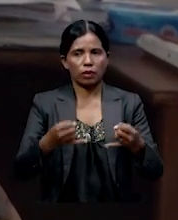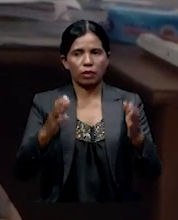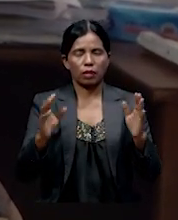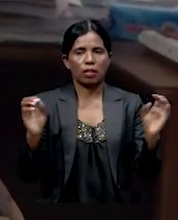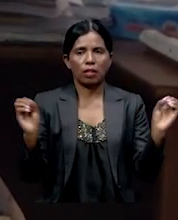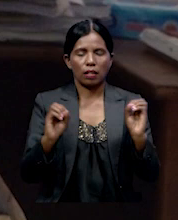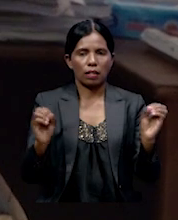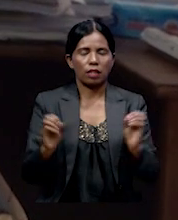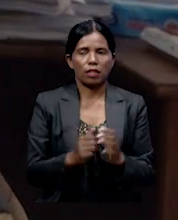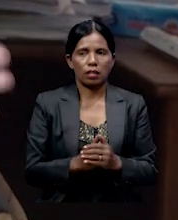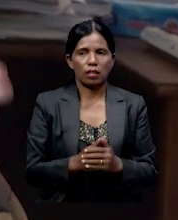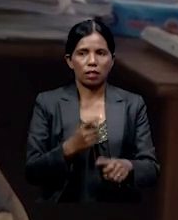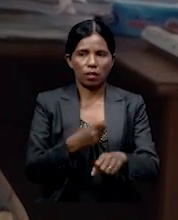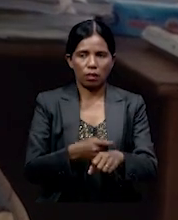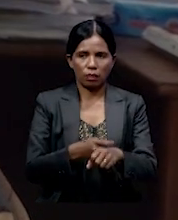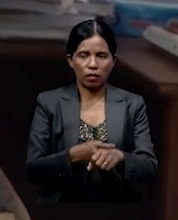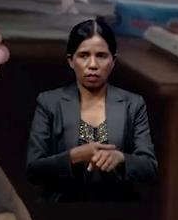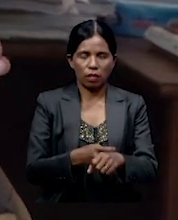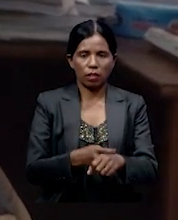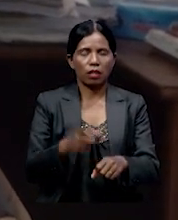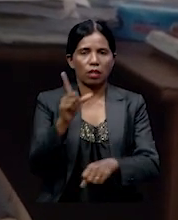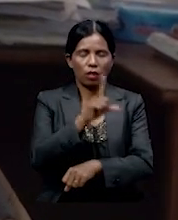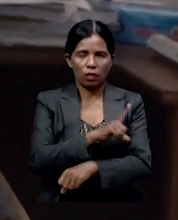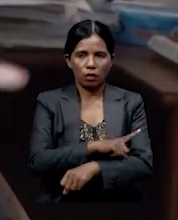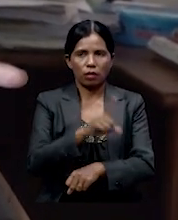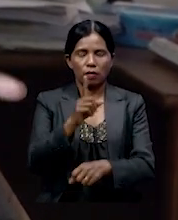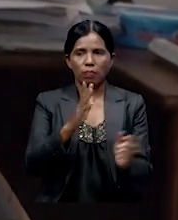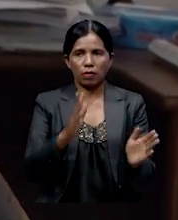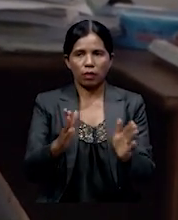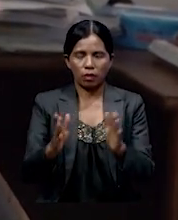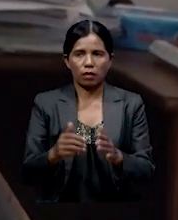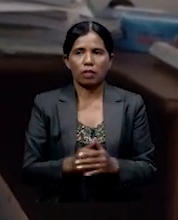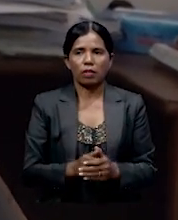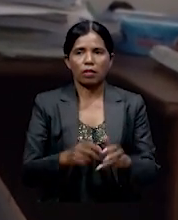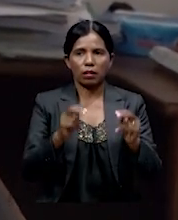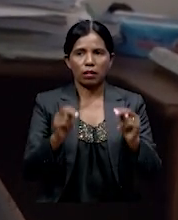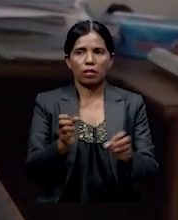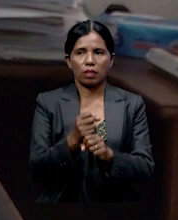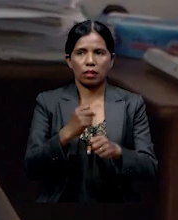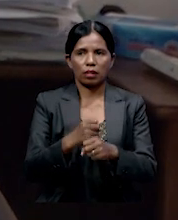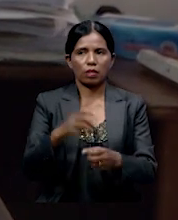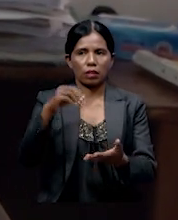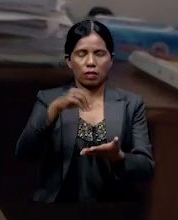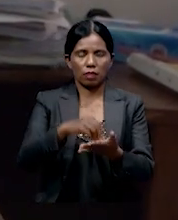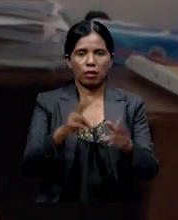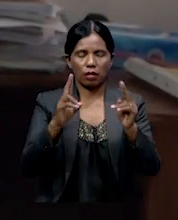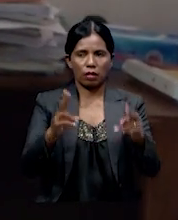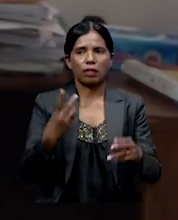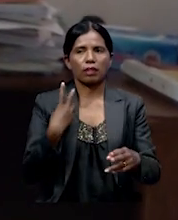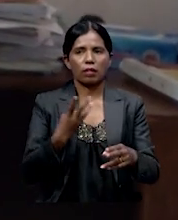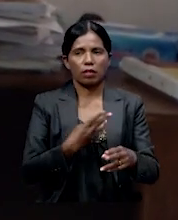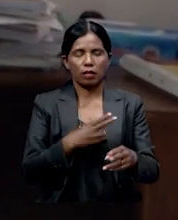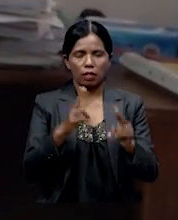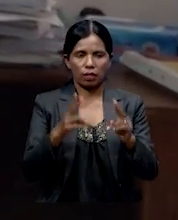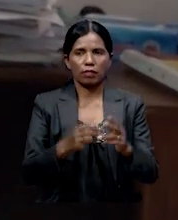não vê e até por loro folga, ba loro ainda vê processo nem minha marca, tem que ser juiz se tá mais urgente para até nem o hita resolve,